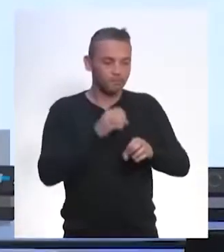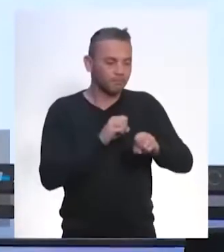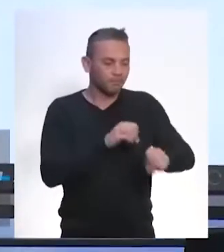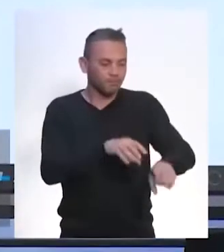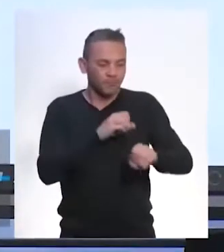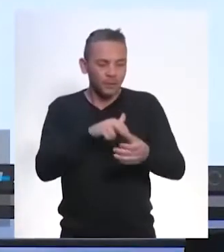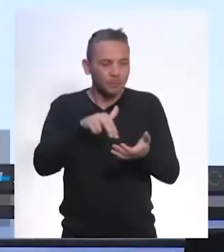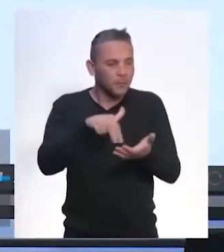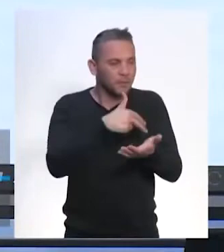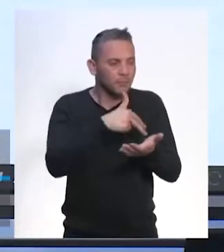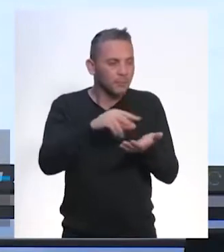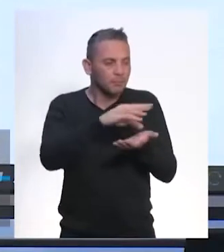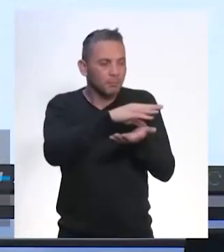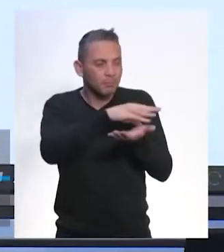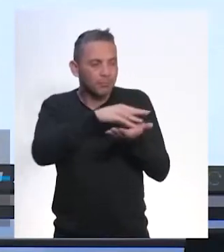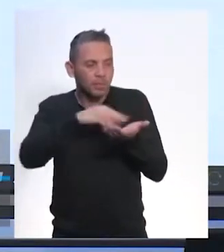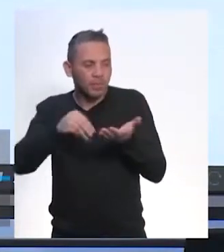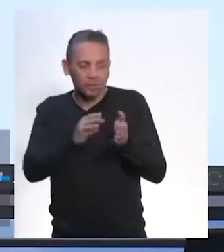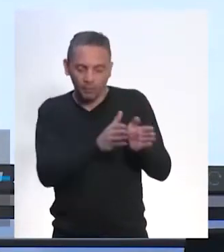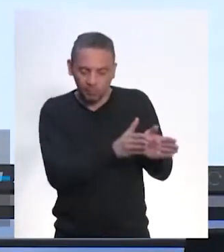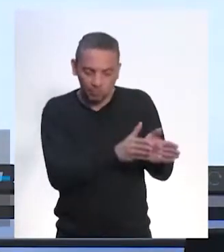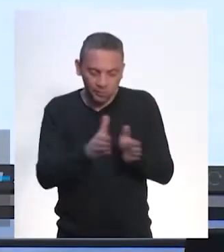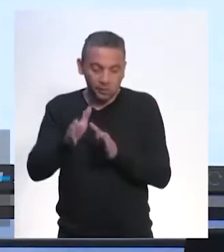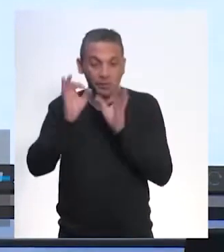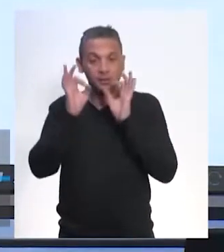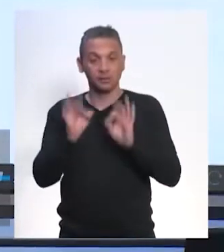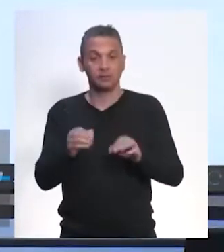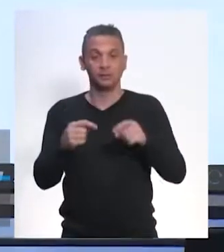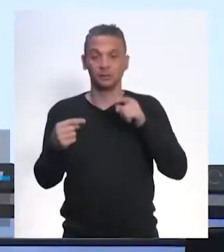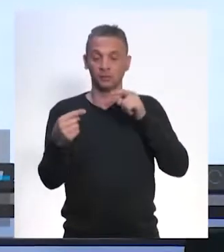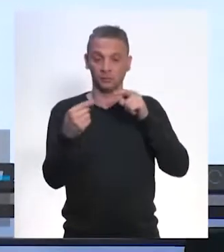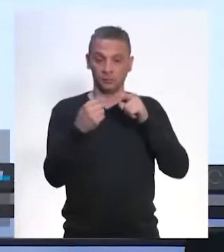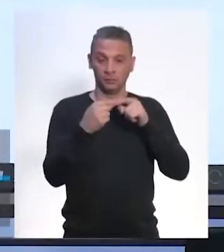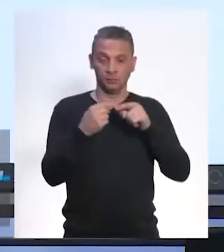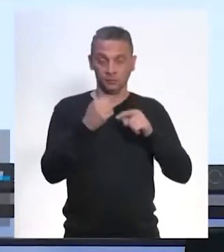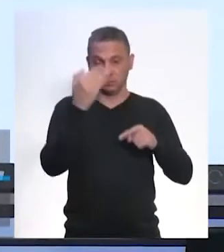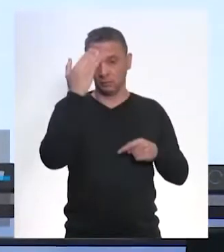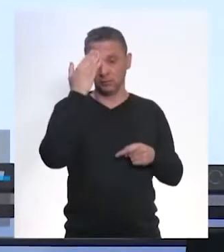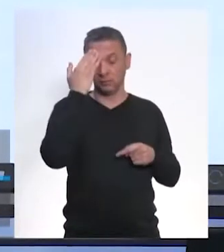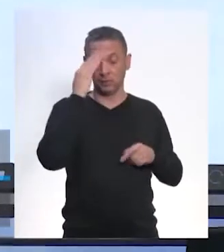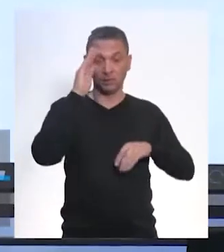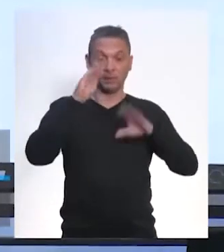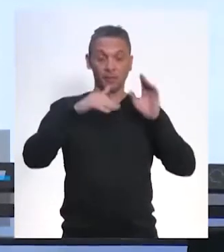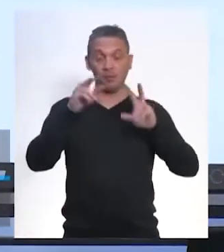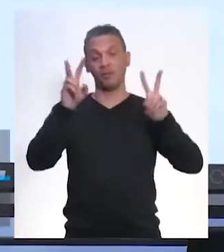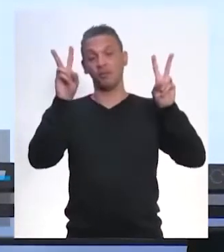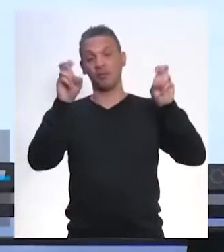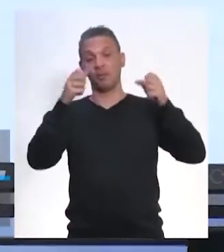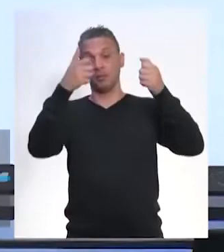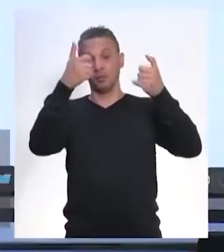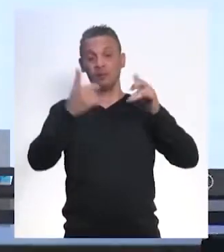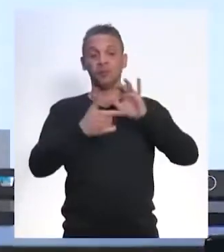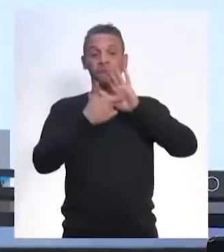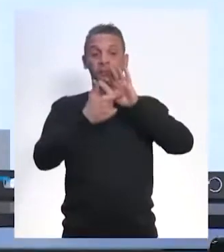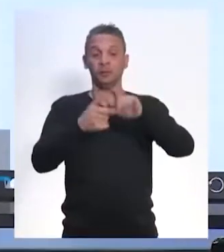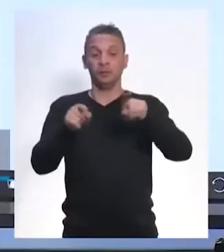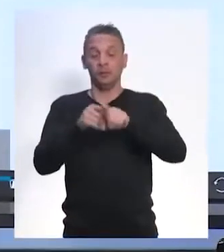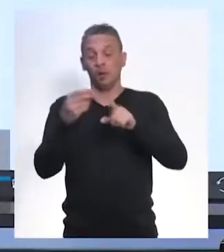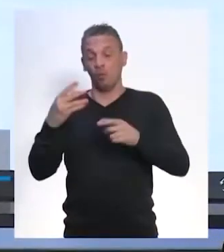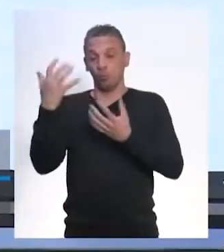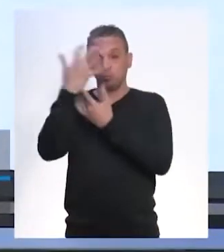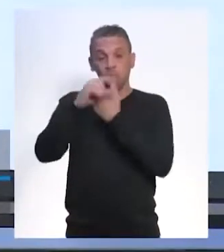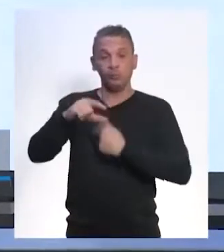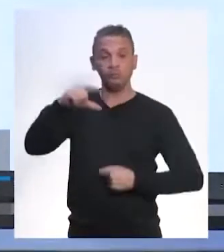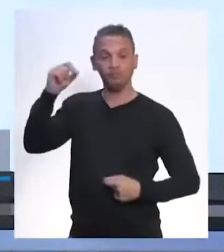deve seguir aquela sequência, né, lógica, tá? De acordo aí com o tema que vai ser abordado, com a música que foi escolhida,